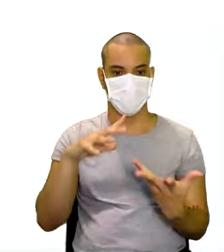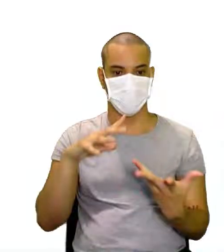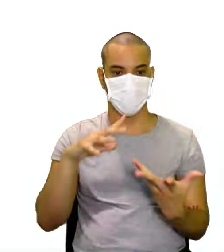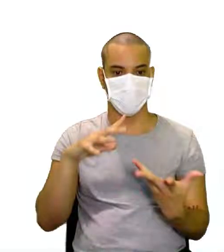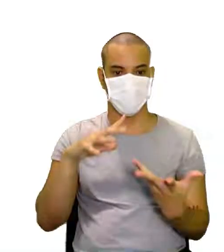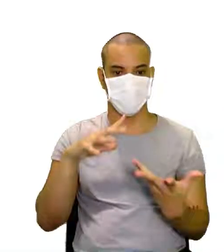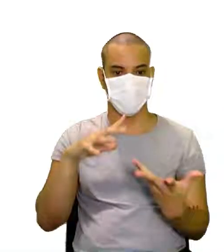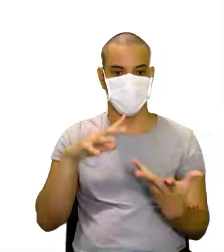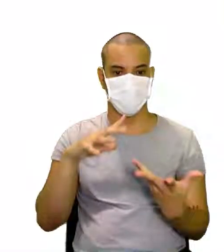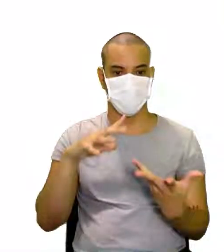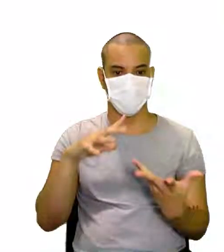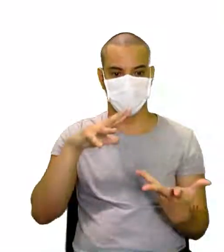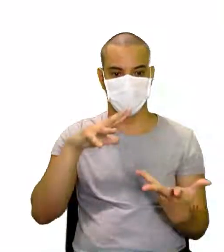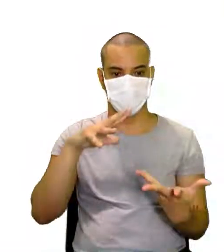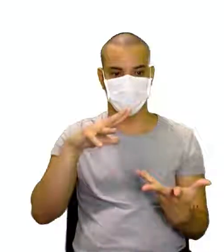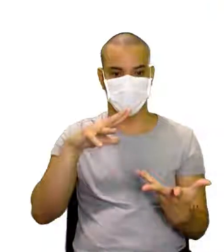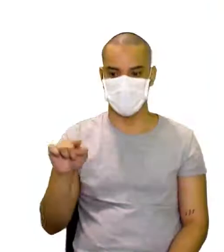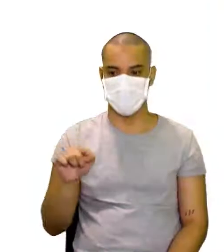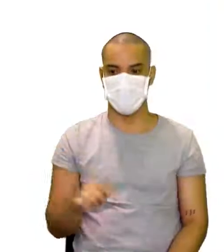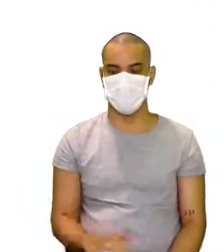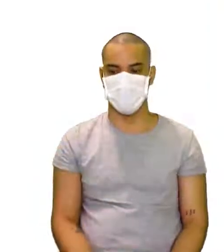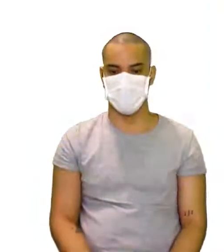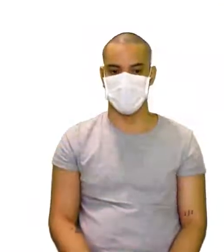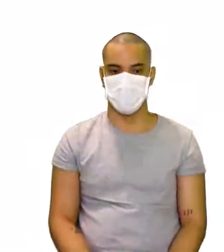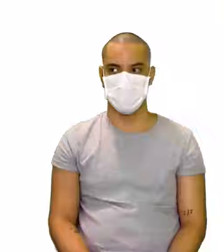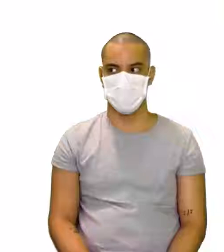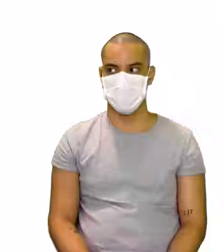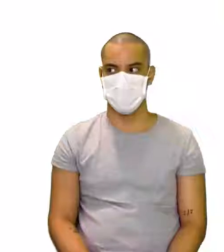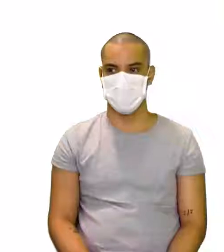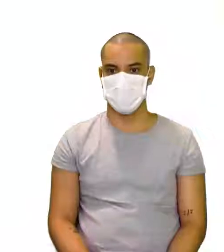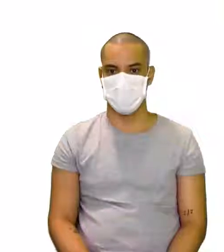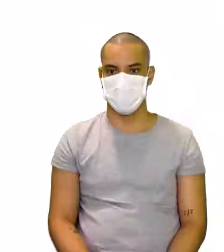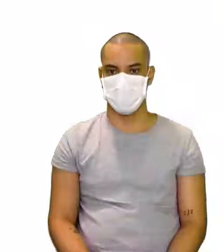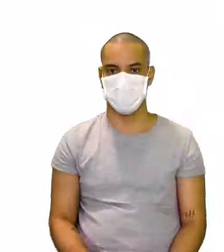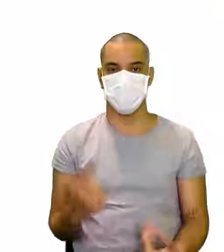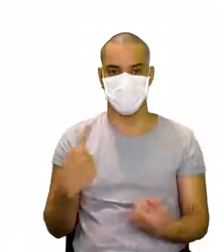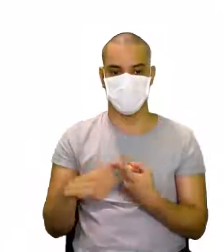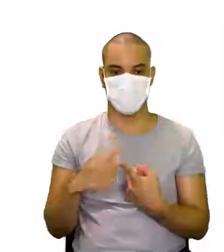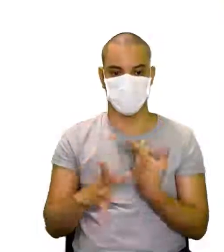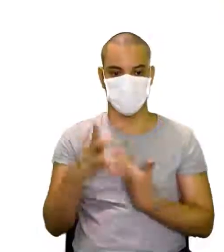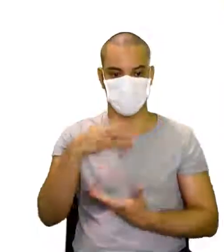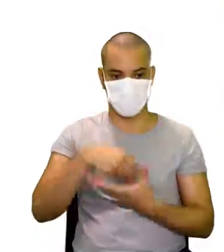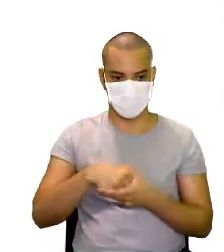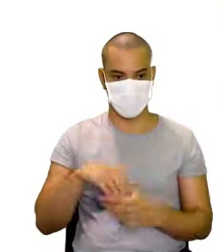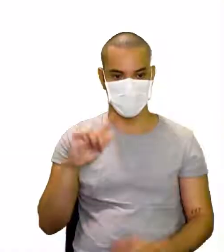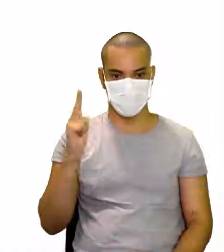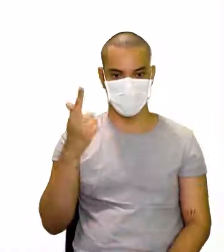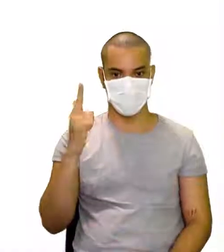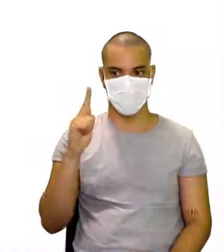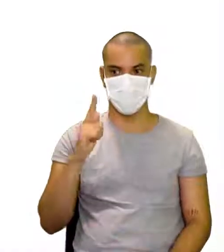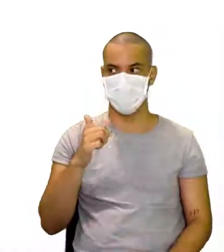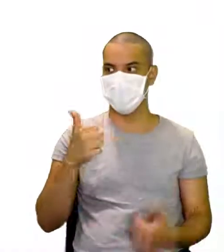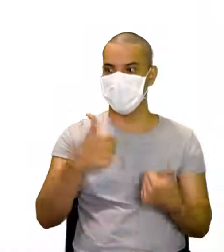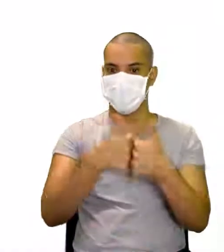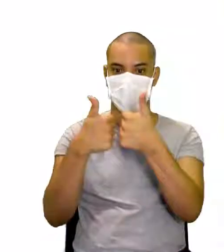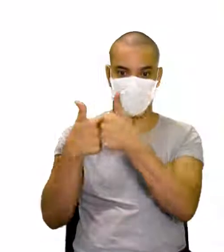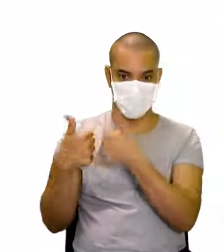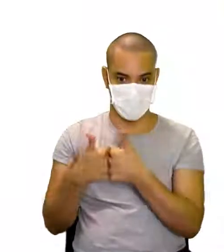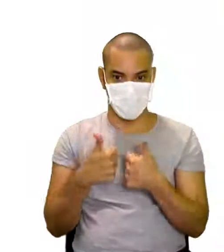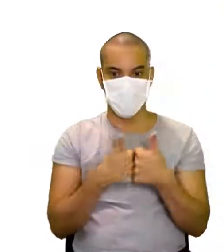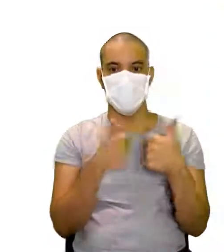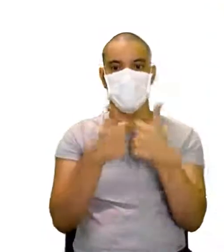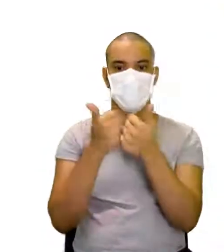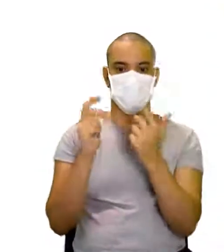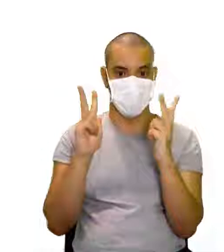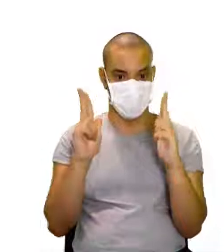cujos polos magnéticos estão próximos dos polos geográficos. Olha só como vocês podem observar aqui, pessoal, ó, é